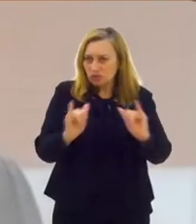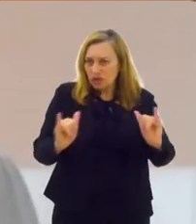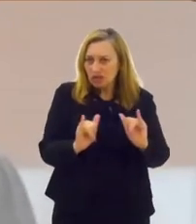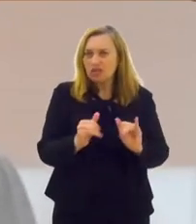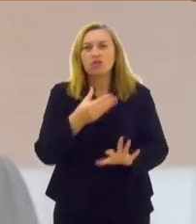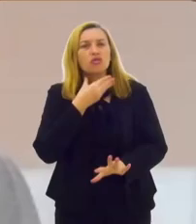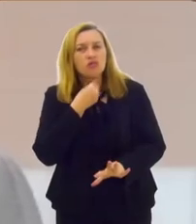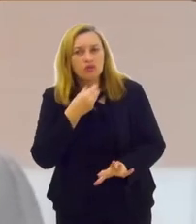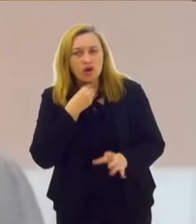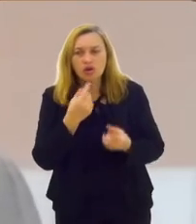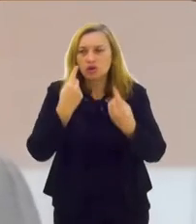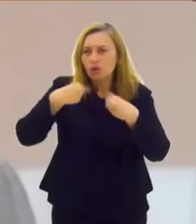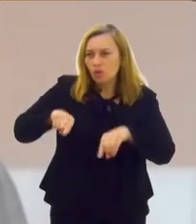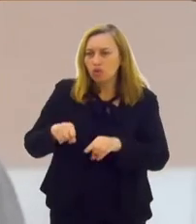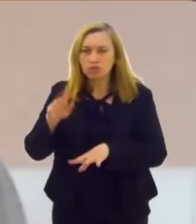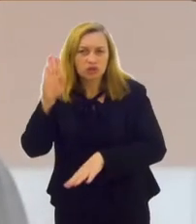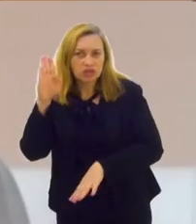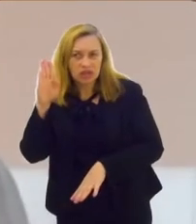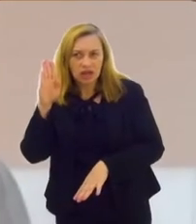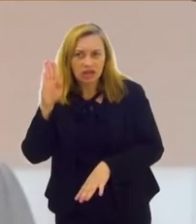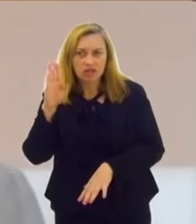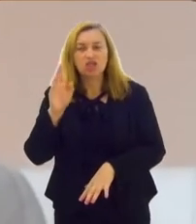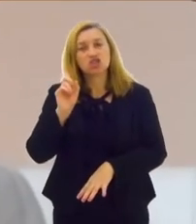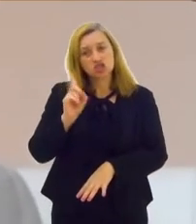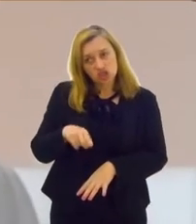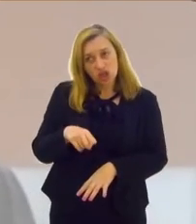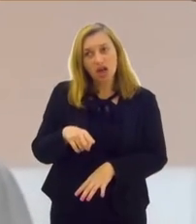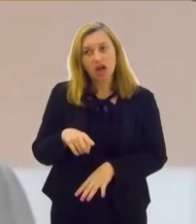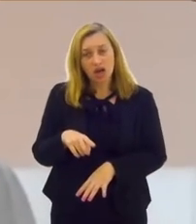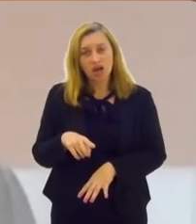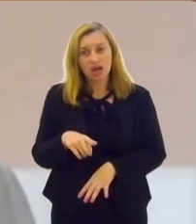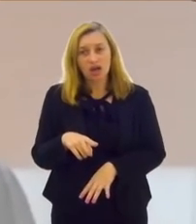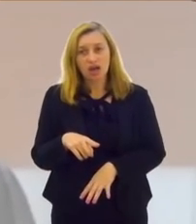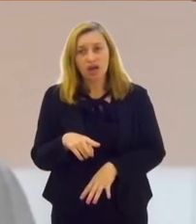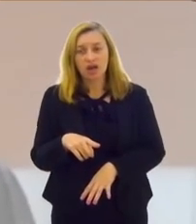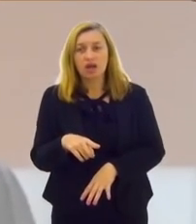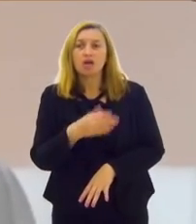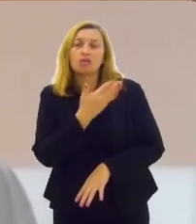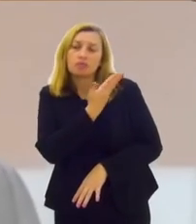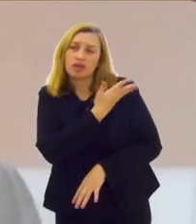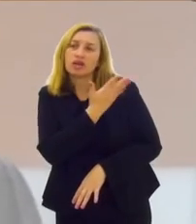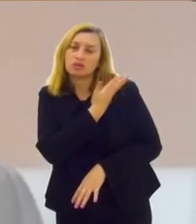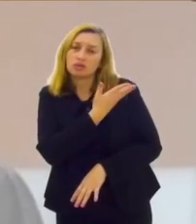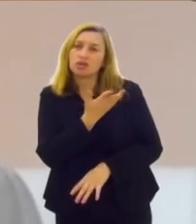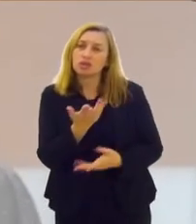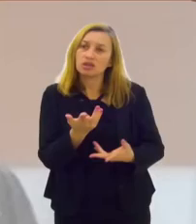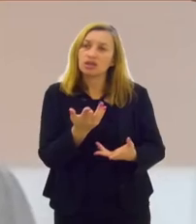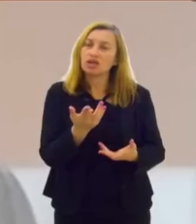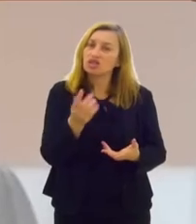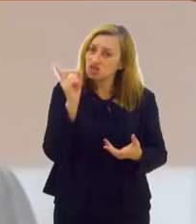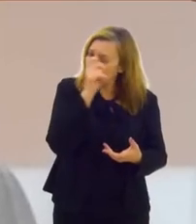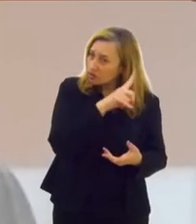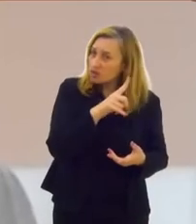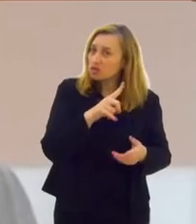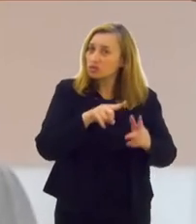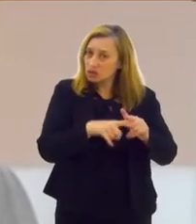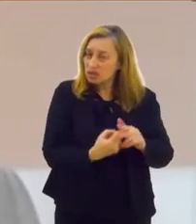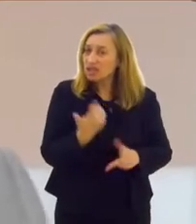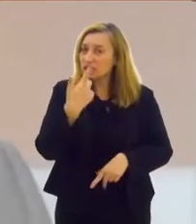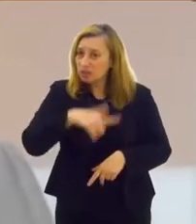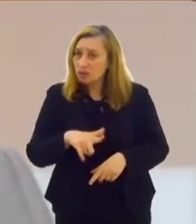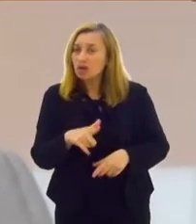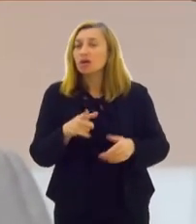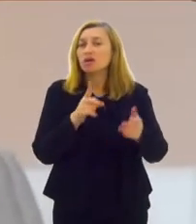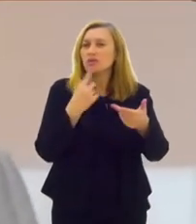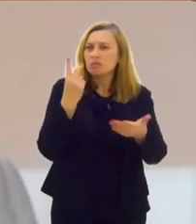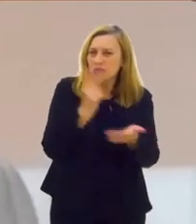notícia falsa, que seja um ataque a um candidato, gera um dano à reputação desse candidato, que é difícil de reparar depois, né?